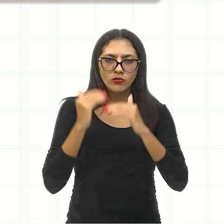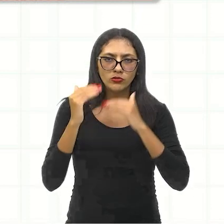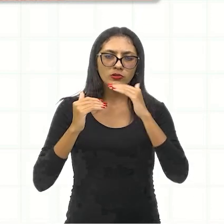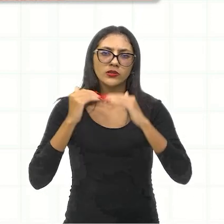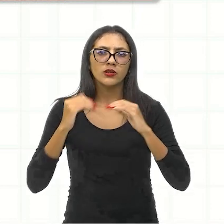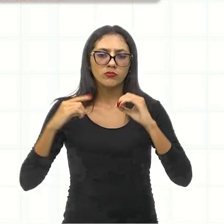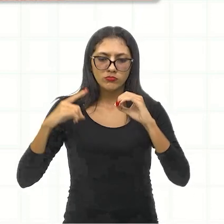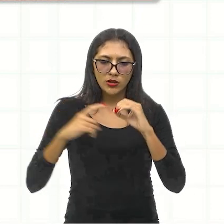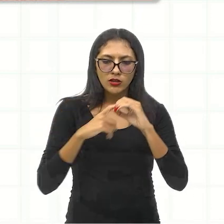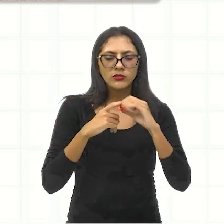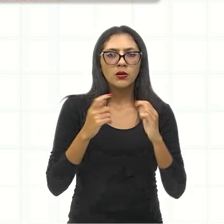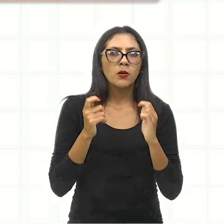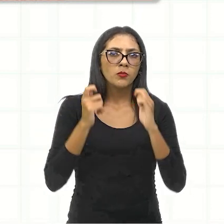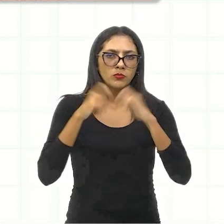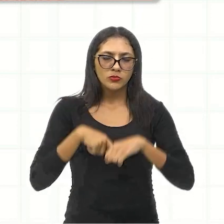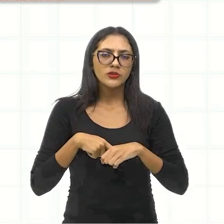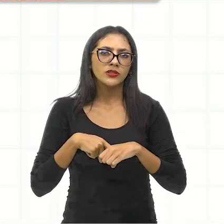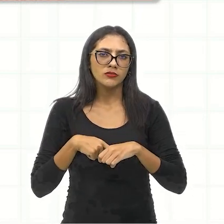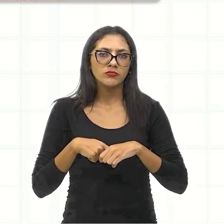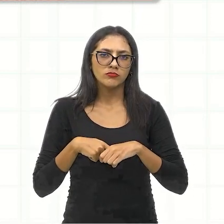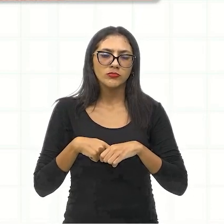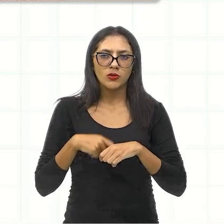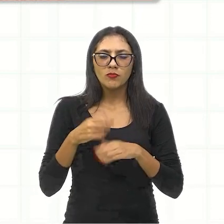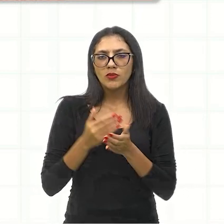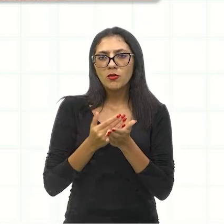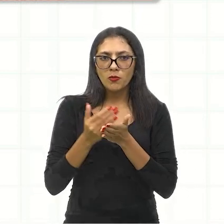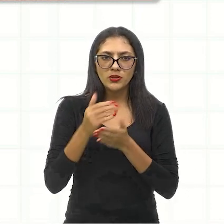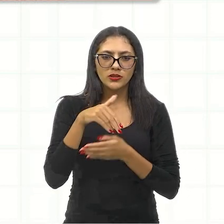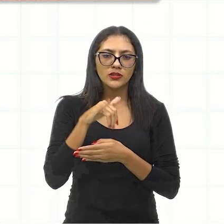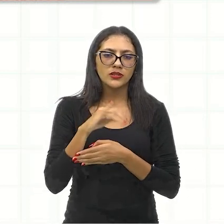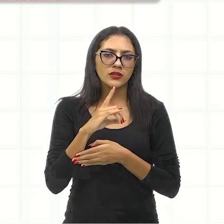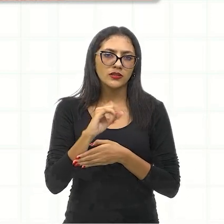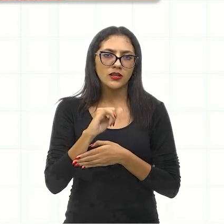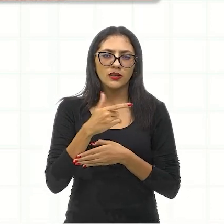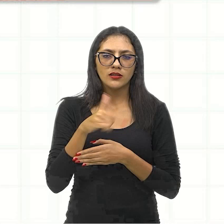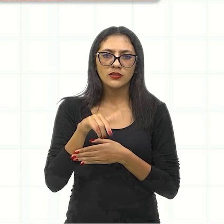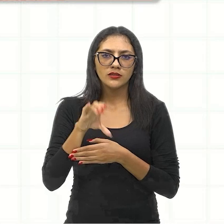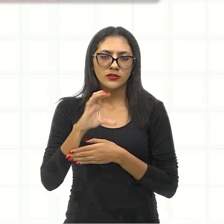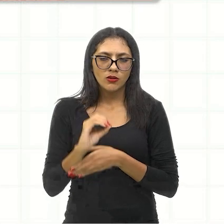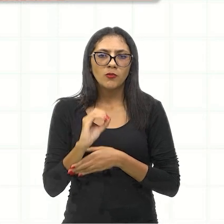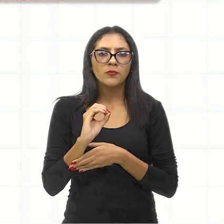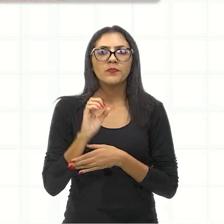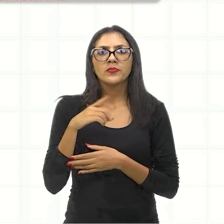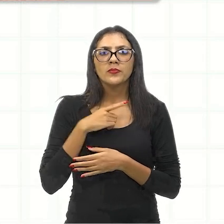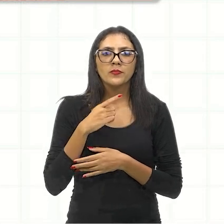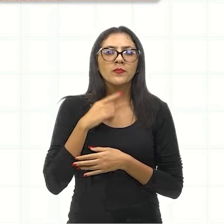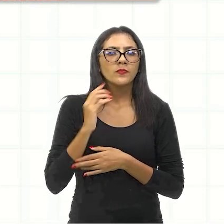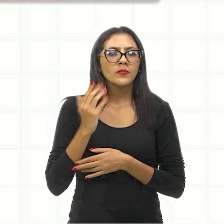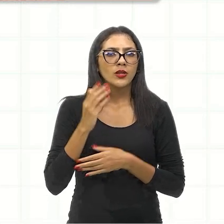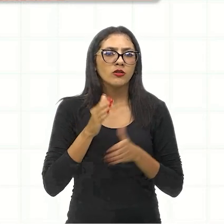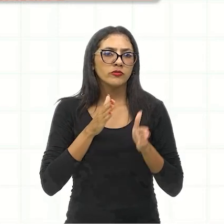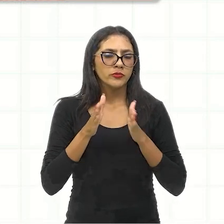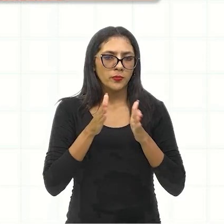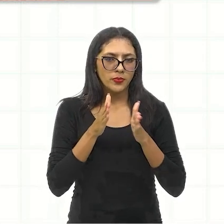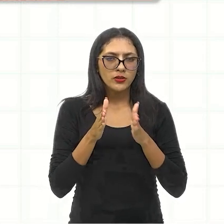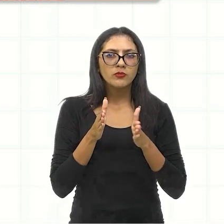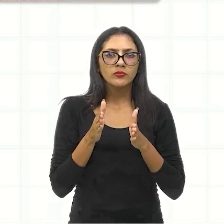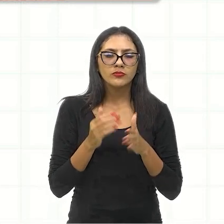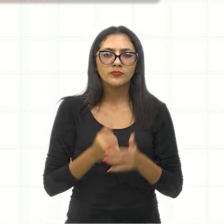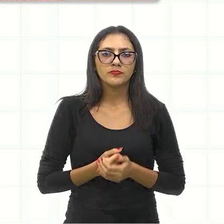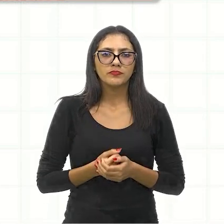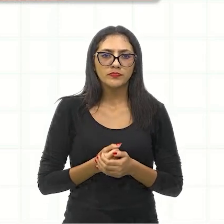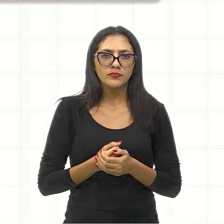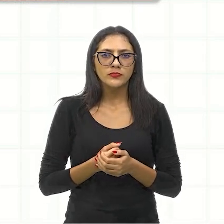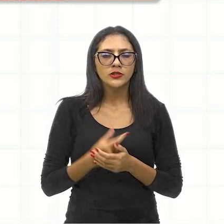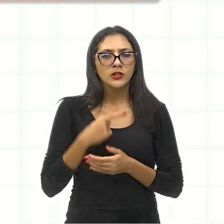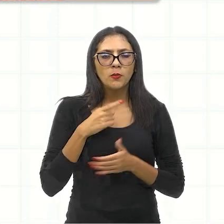fecundação, a fertilização, vai dar início então à gravidez, né? E essa anidação ela acontece, como nós observamos, por volta de